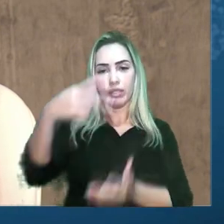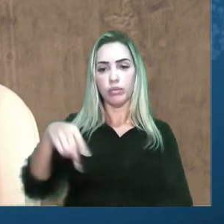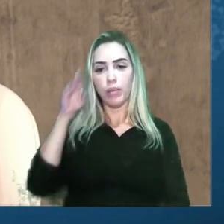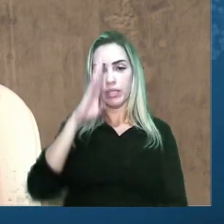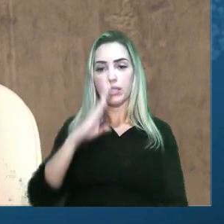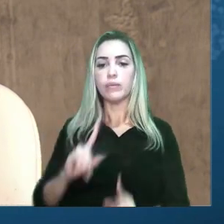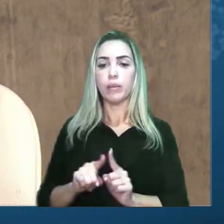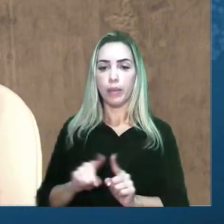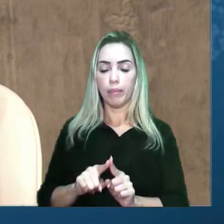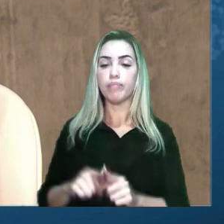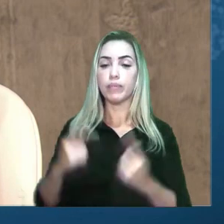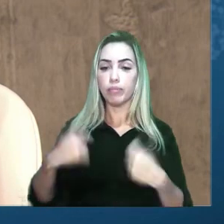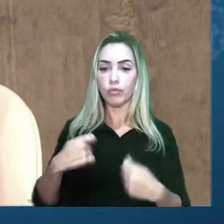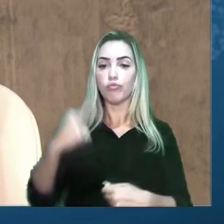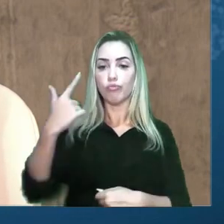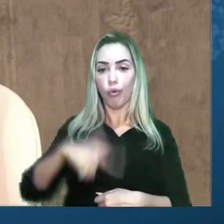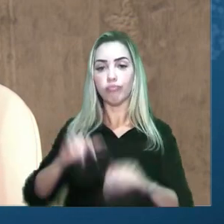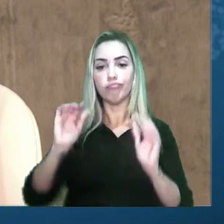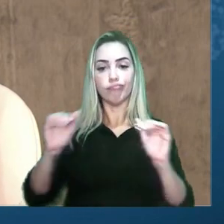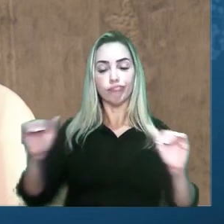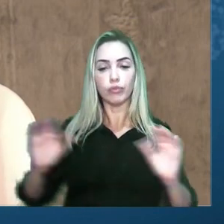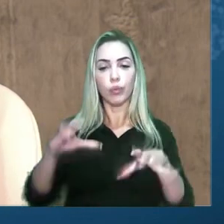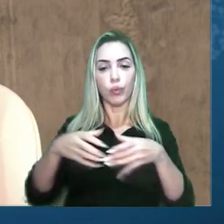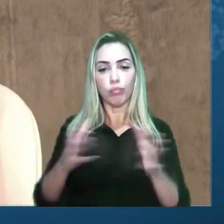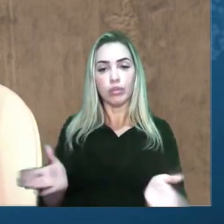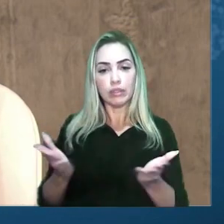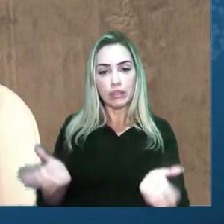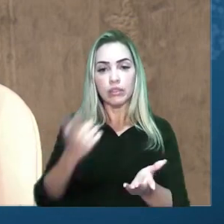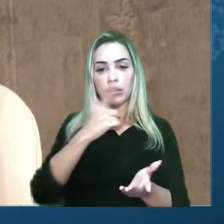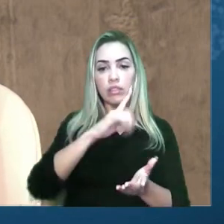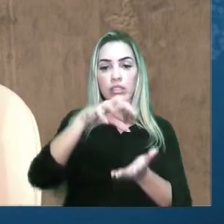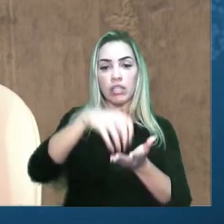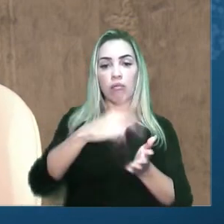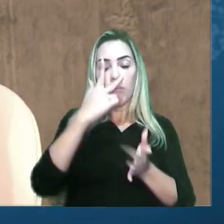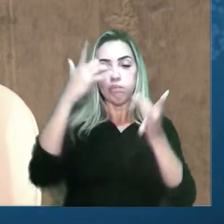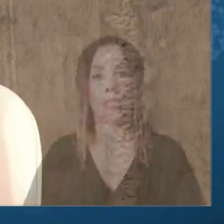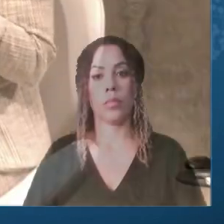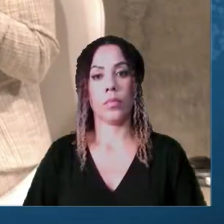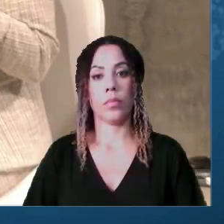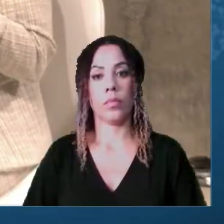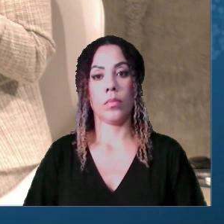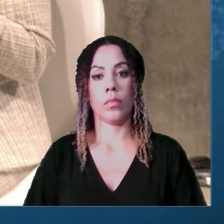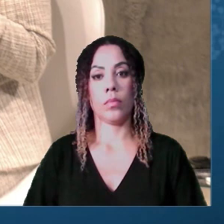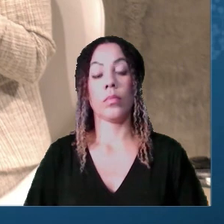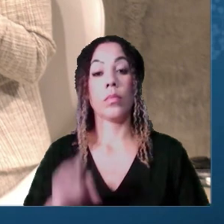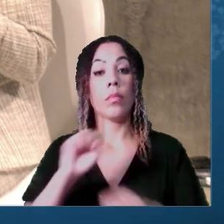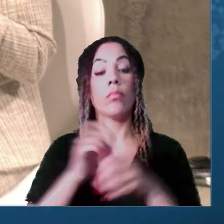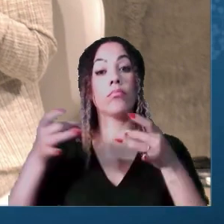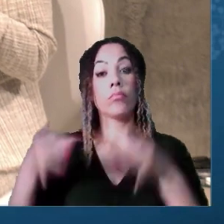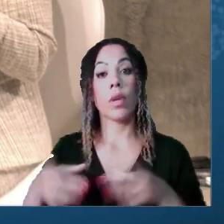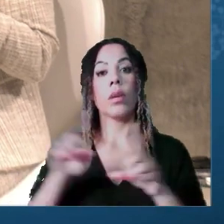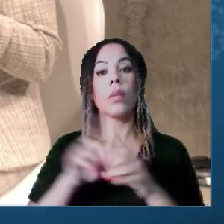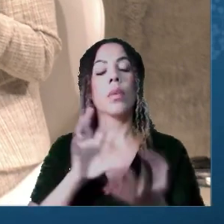gente teve que reavivar toda a equipe, etc., centros que ficaram obsoletos. O centro do Evandro